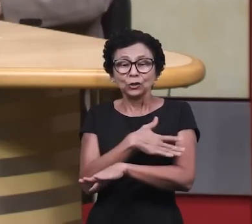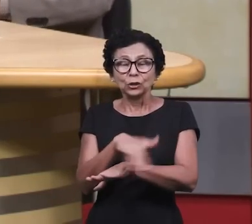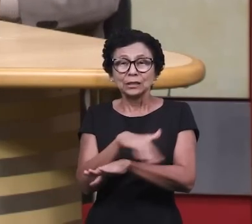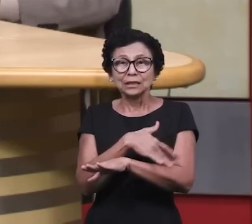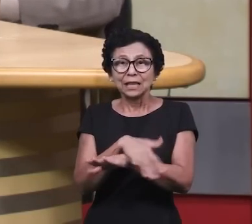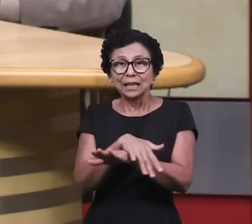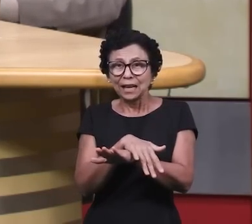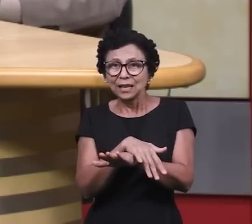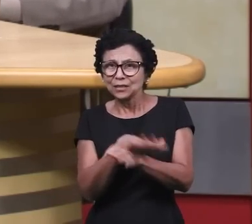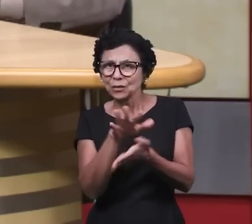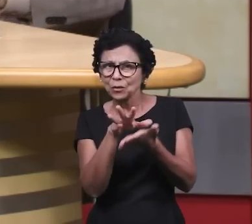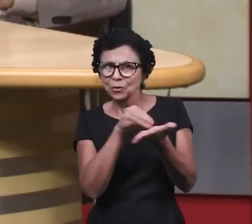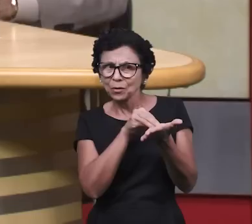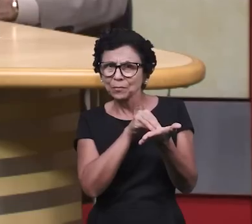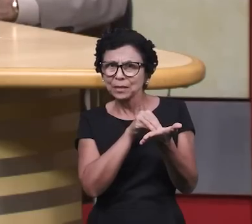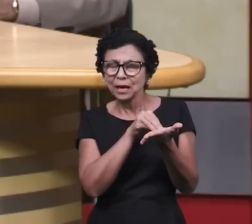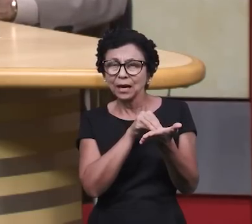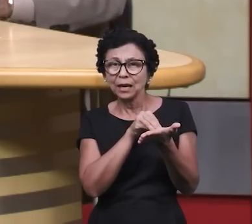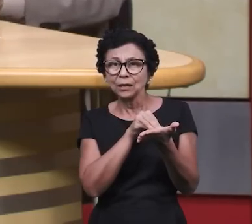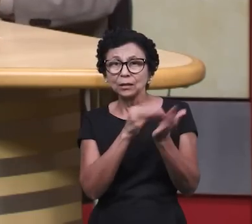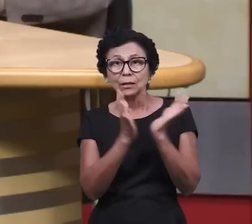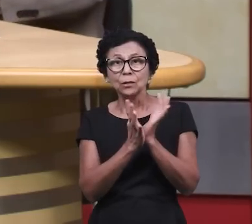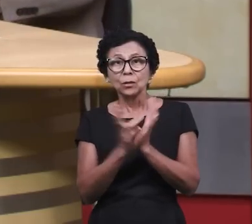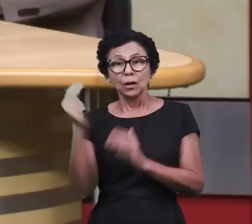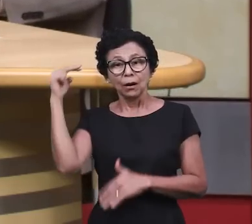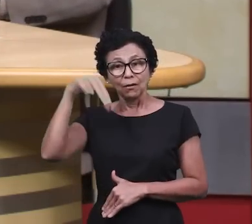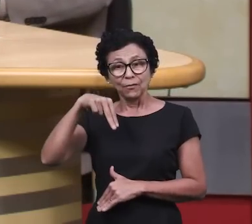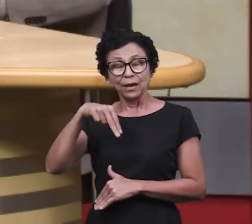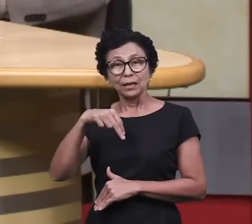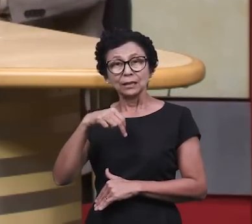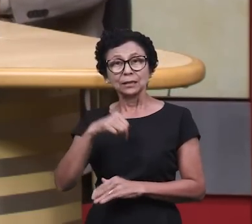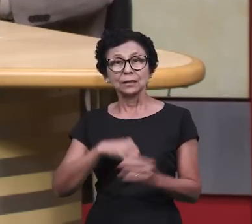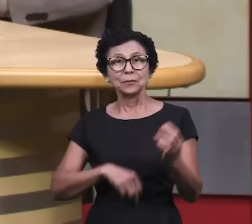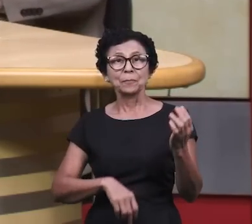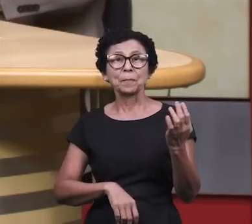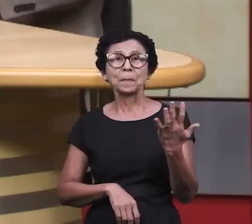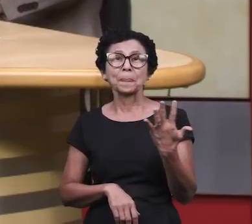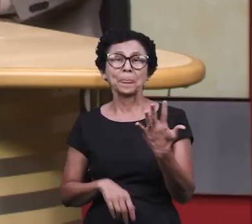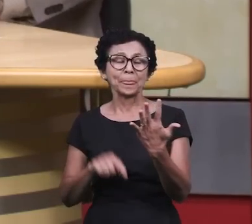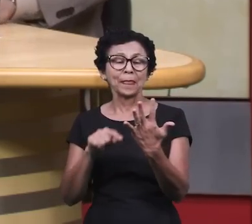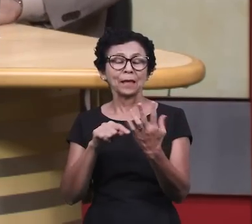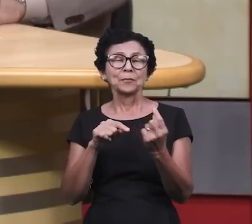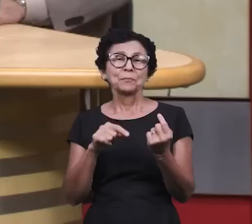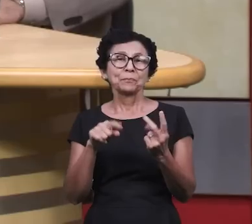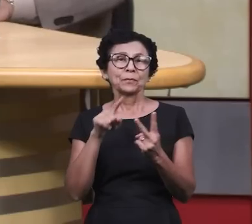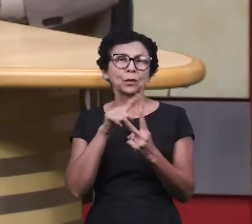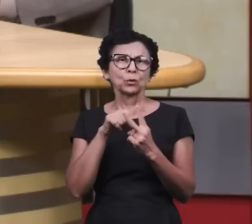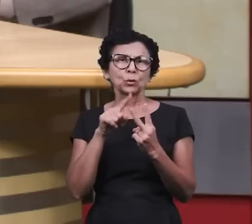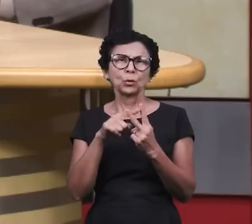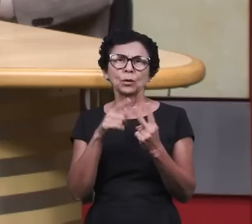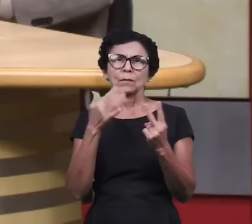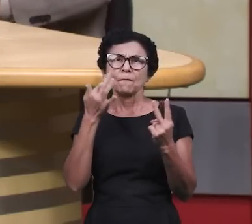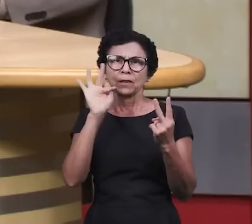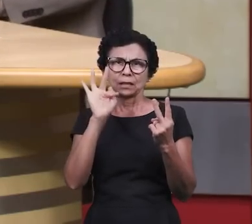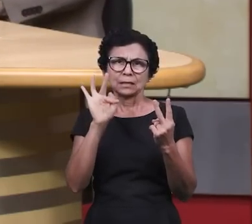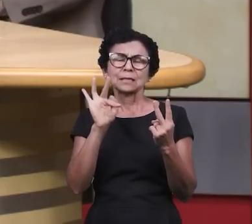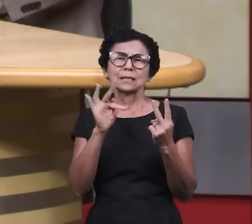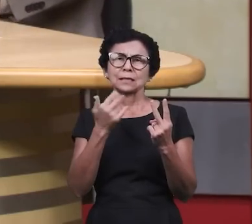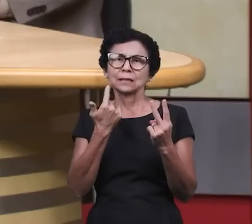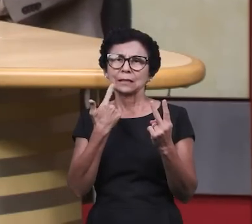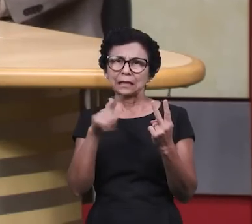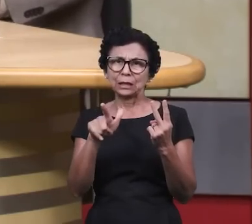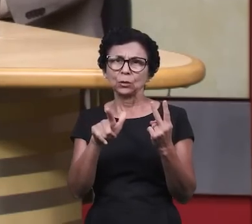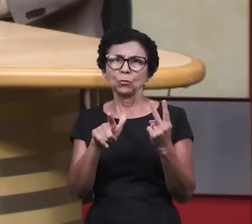nenhum com a gente, estavam ali, entendeu? Sentaram ali, tinham 2 que falavam francês e os outros todos falavam dialetos, mas foi uma